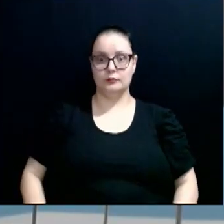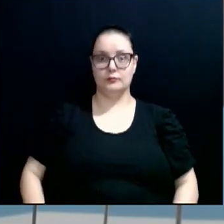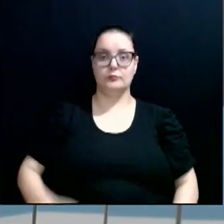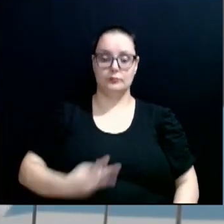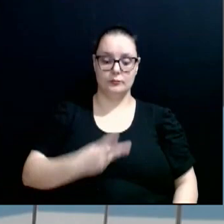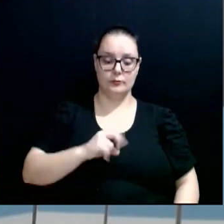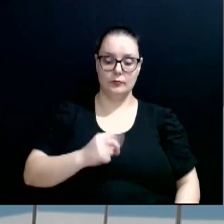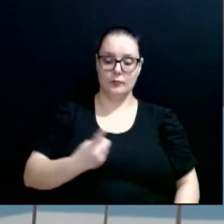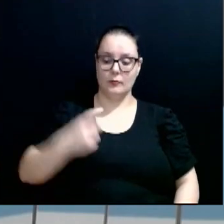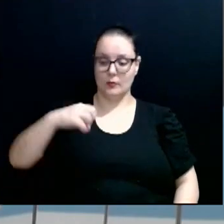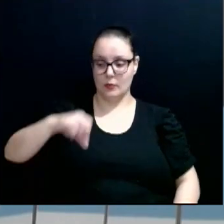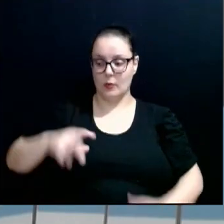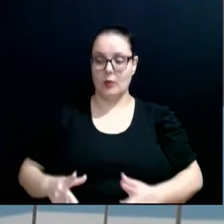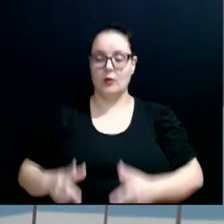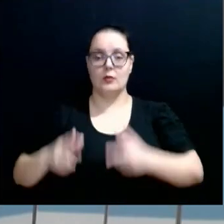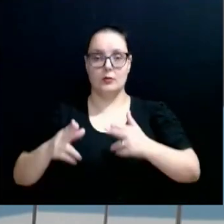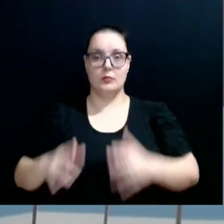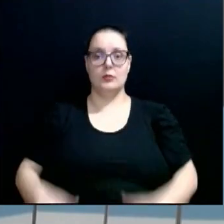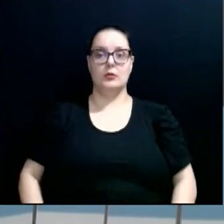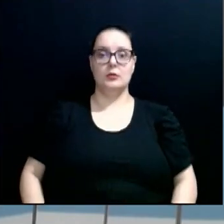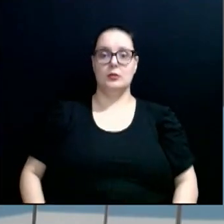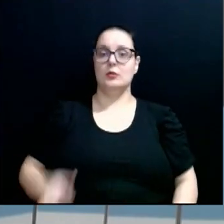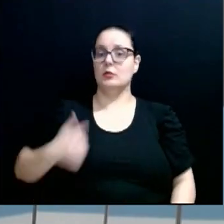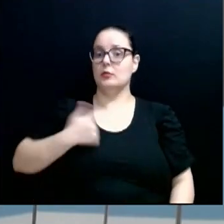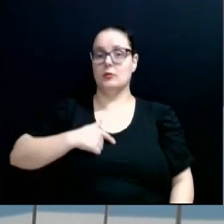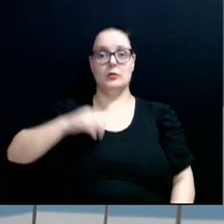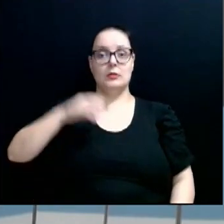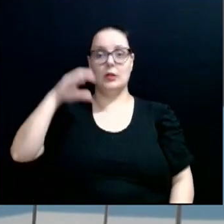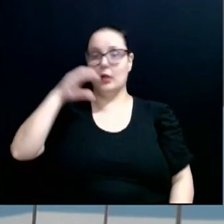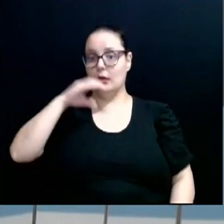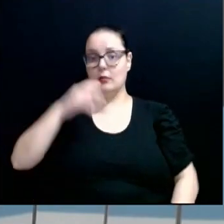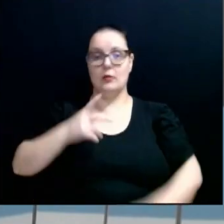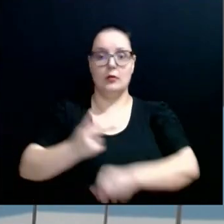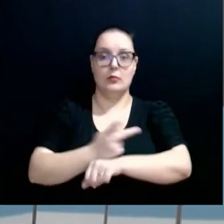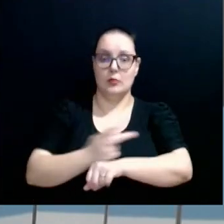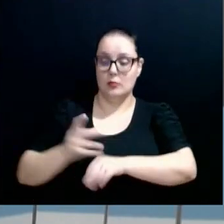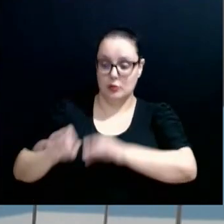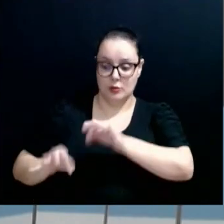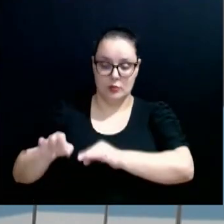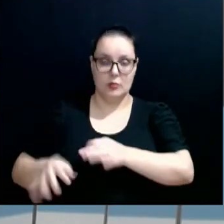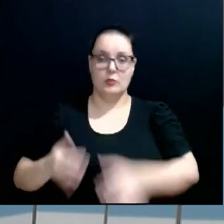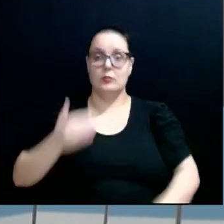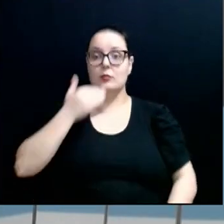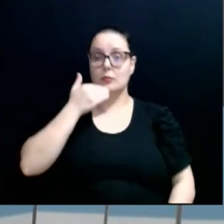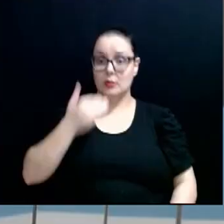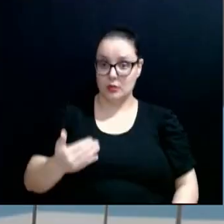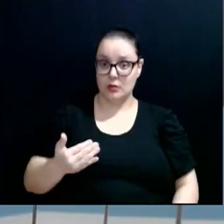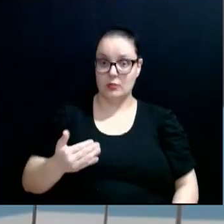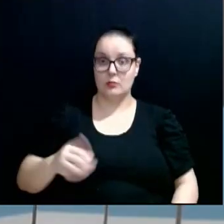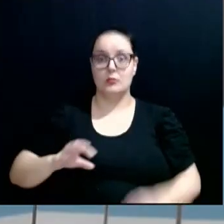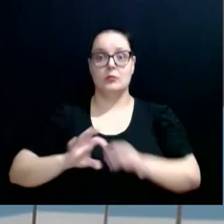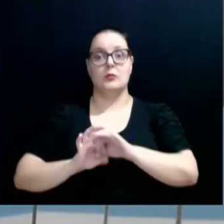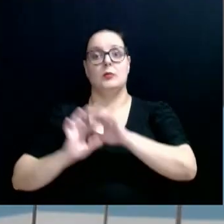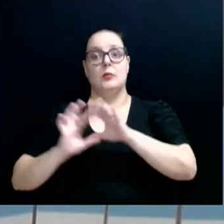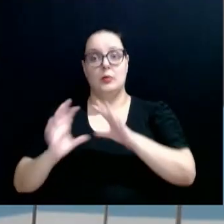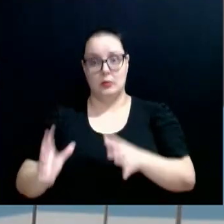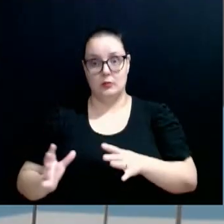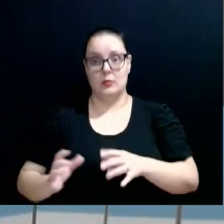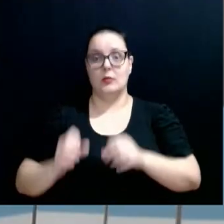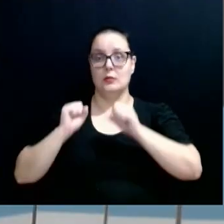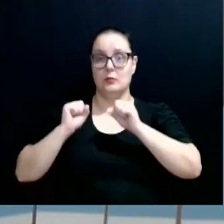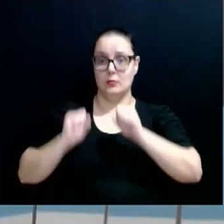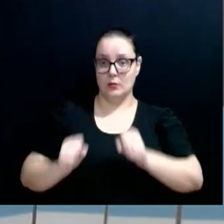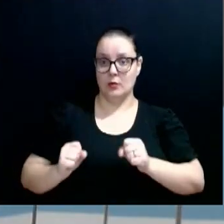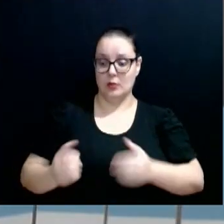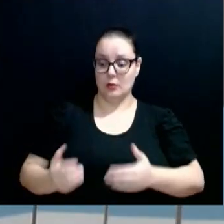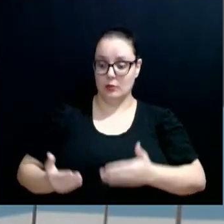suspensa, né? Então nós imediatamente procuramos o judiciário, pedimos para que ele liberasse, para que a gente pudesse colocar a licitação na